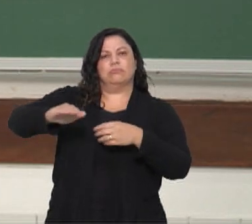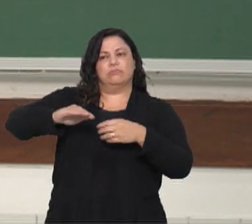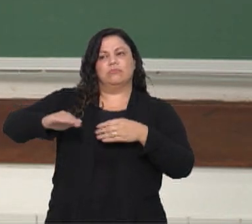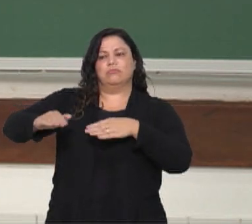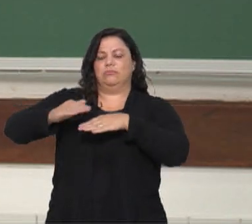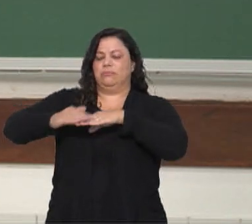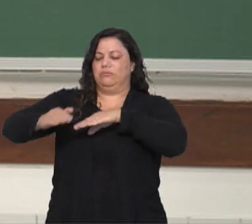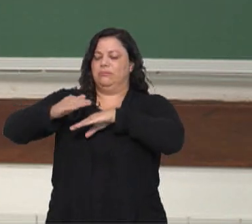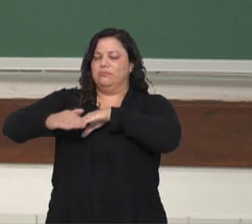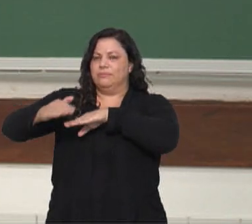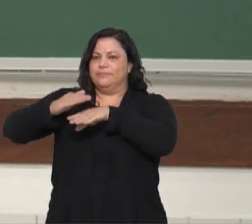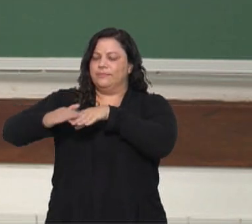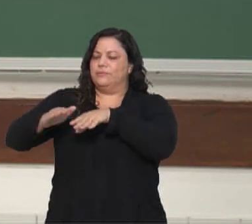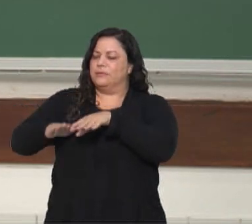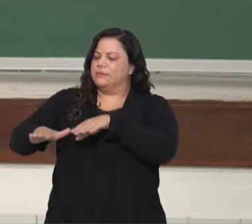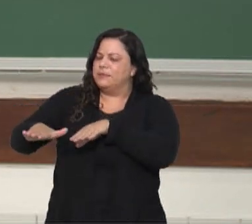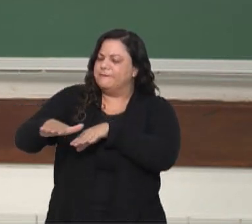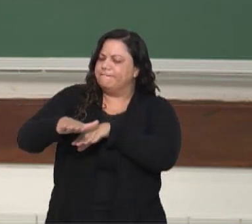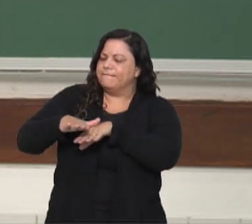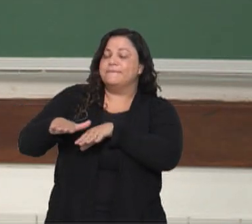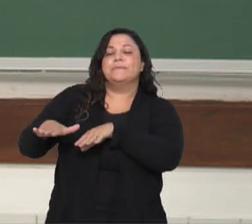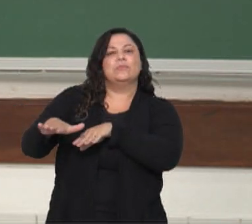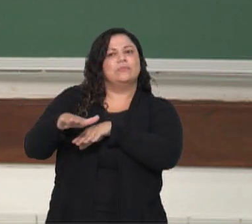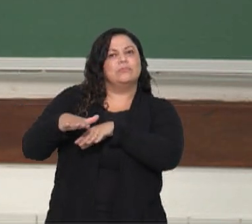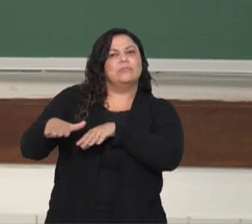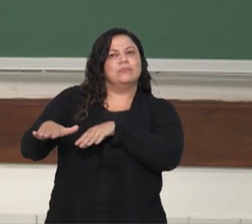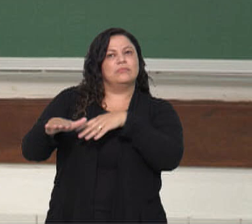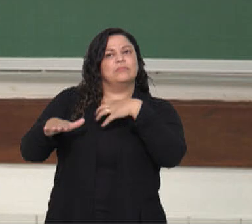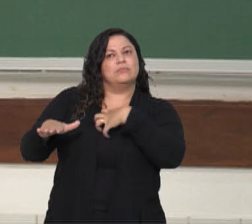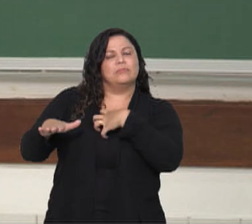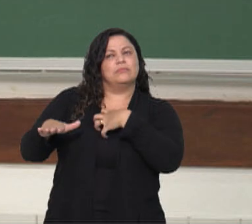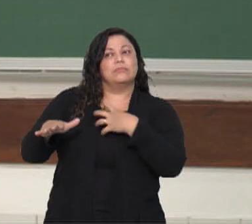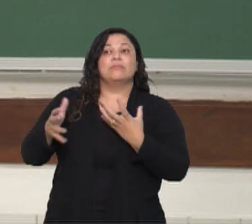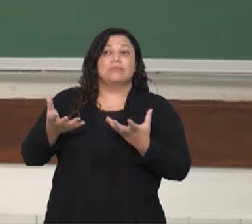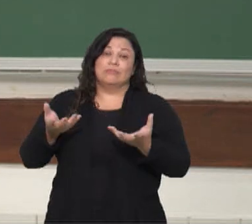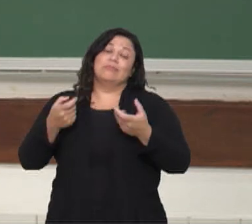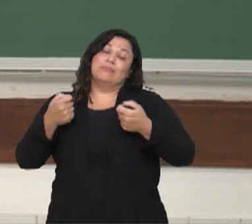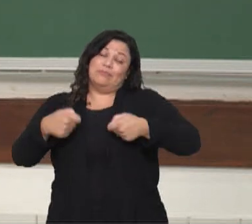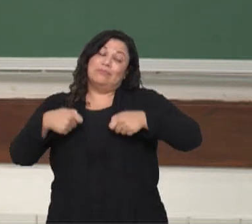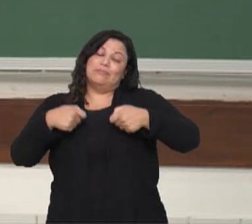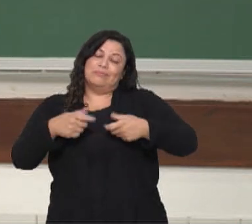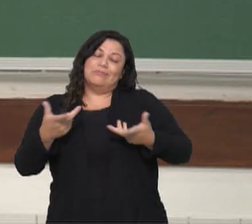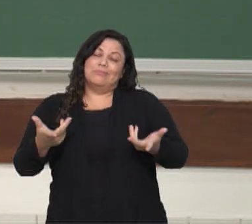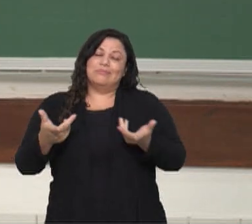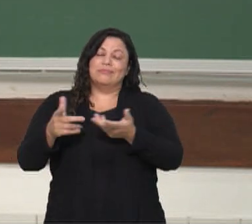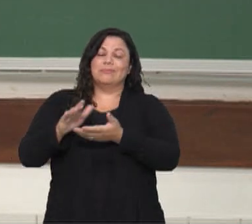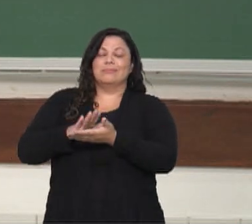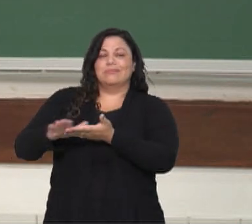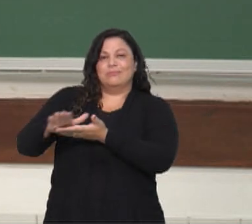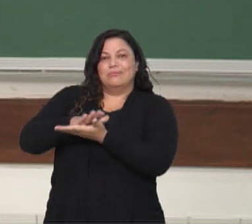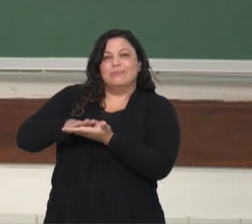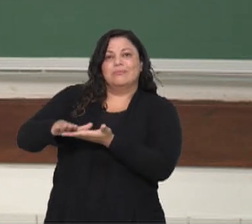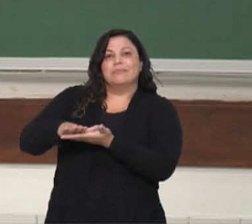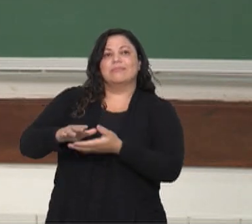né, o lado afiado ou o formato que ele precisava polindo essa pedra.